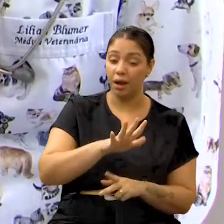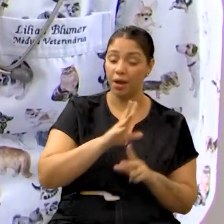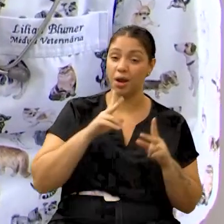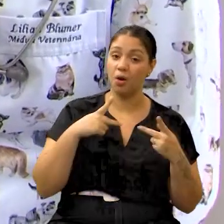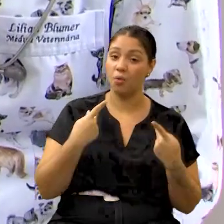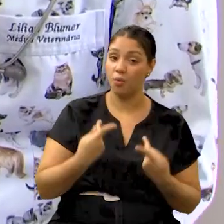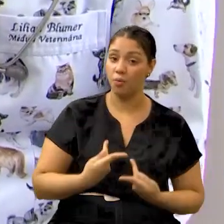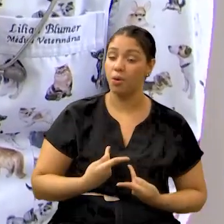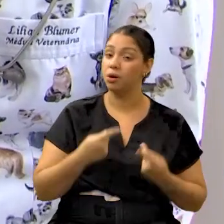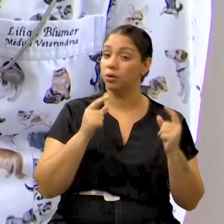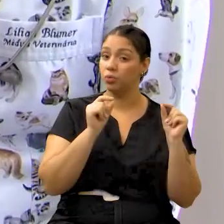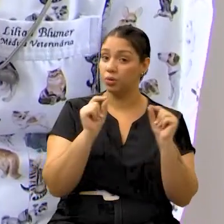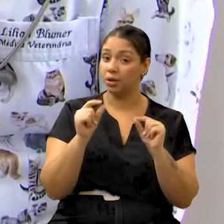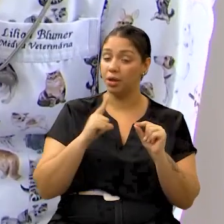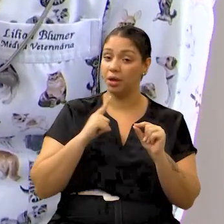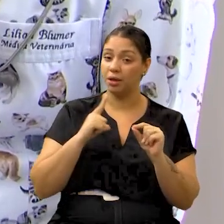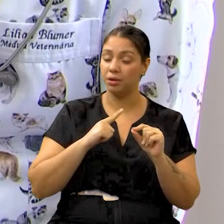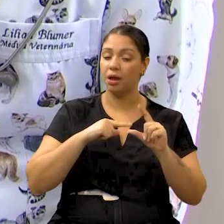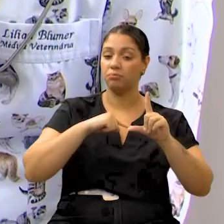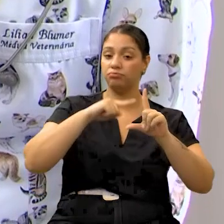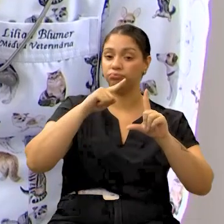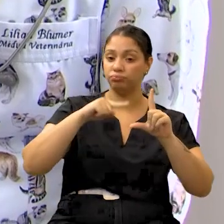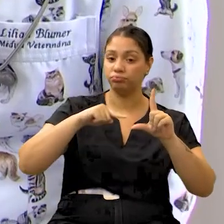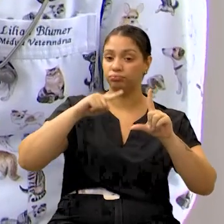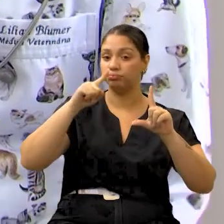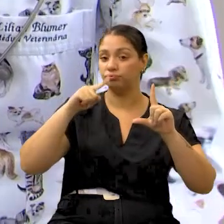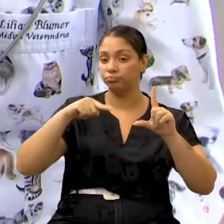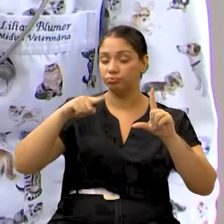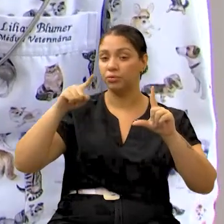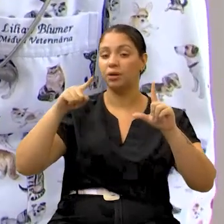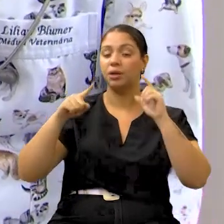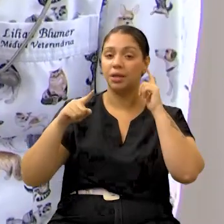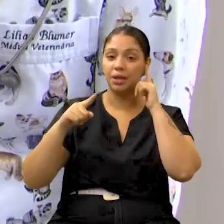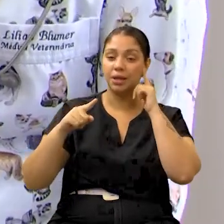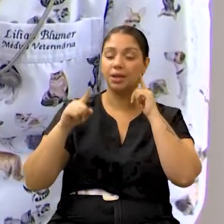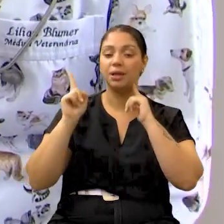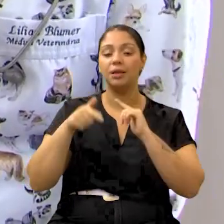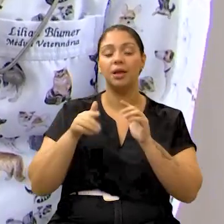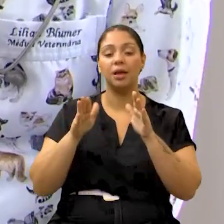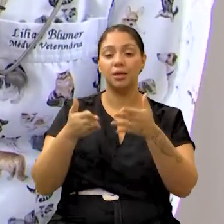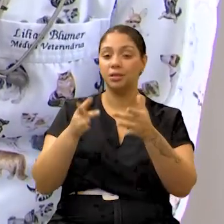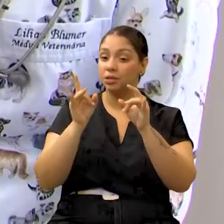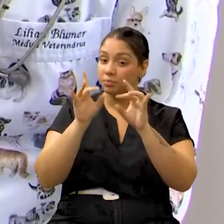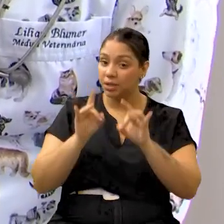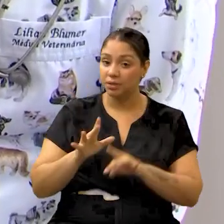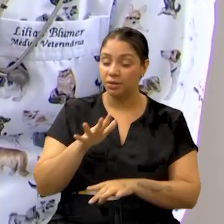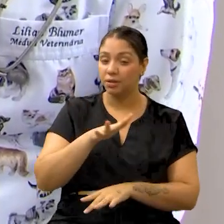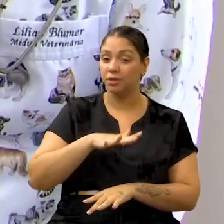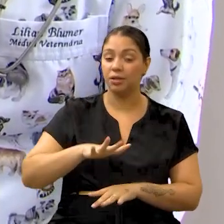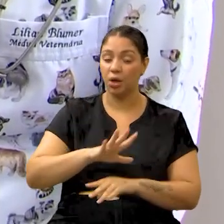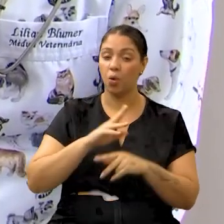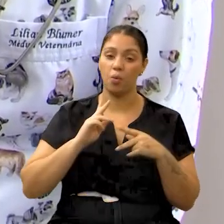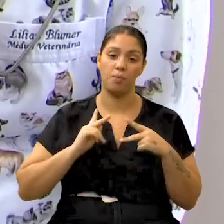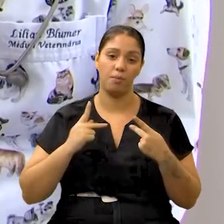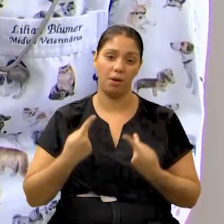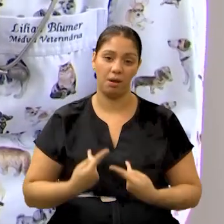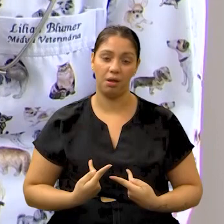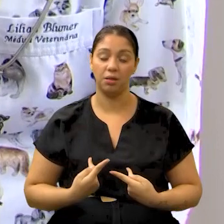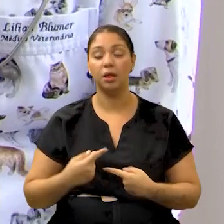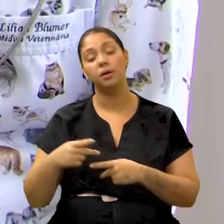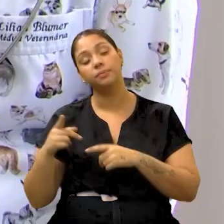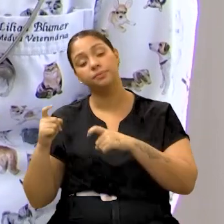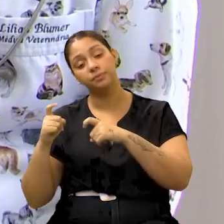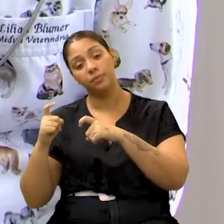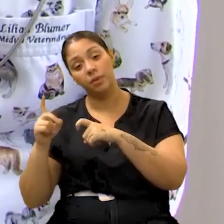humana, geralmente eles usam uma escala de estadiamento que chama CADIGO, que são específicas dos nefrologistas humanos.